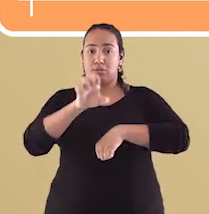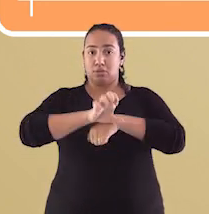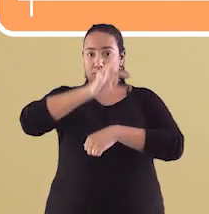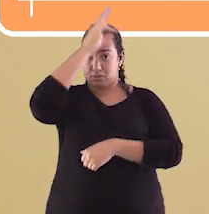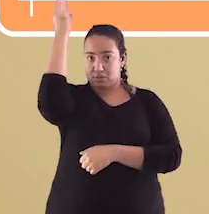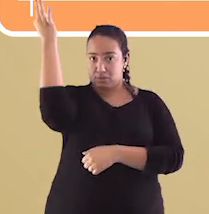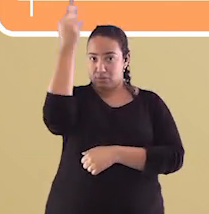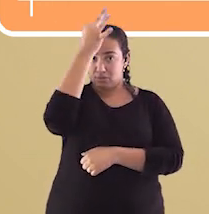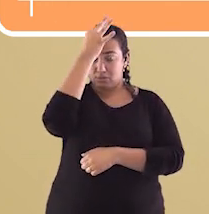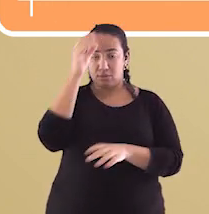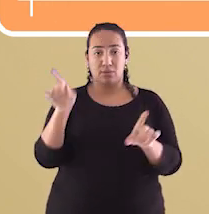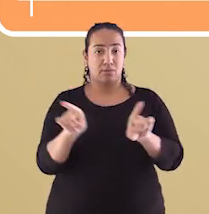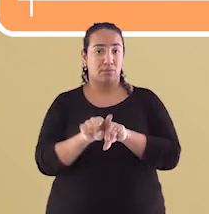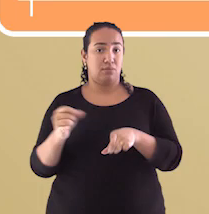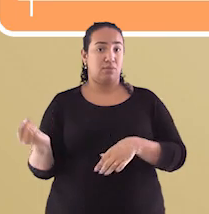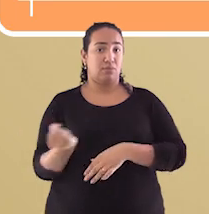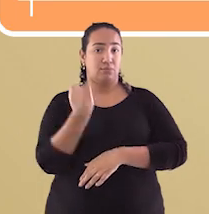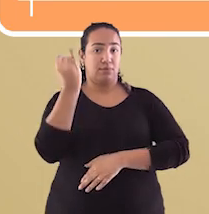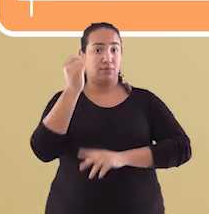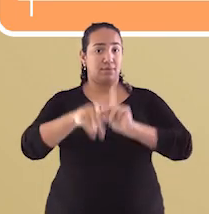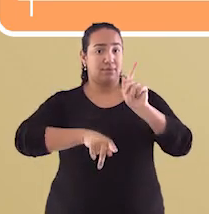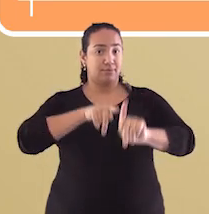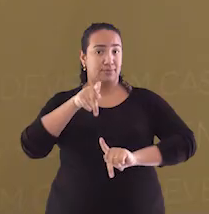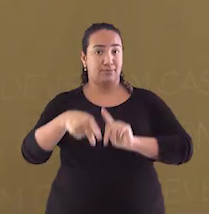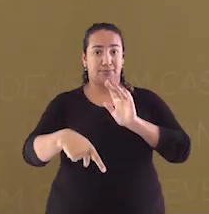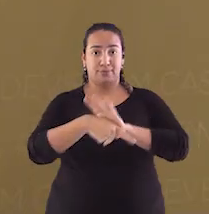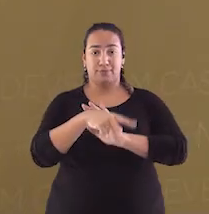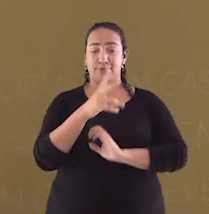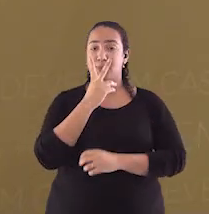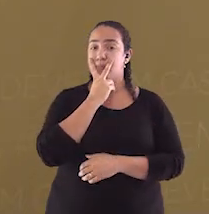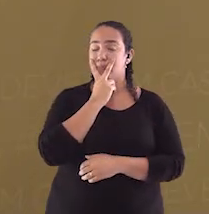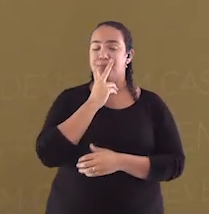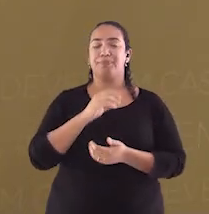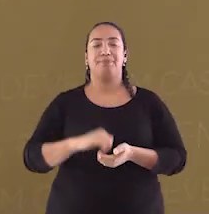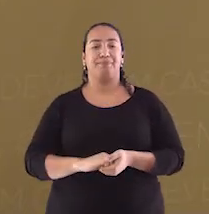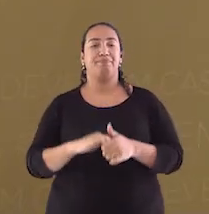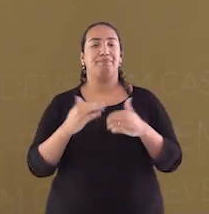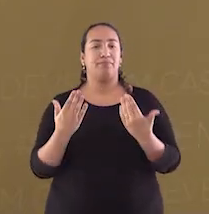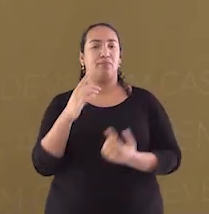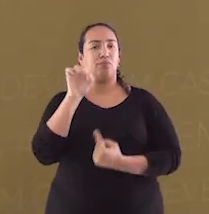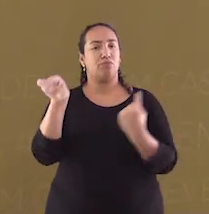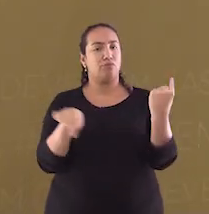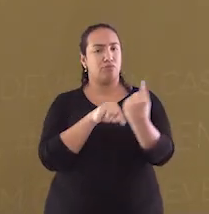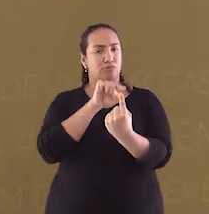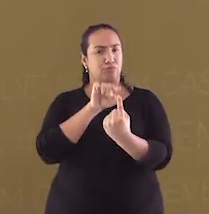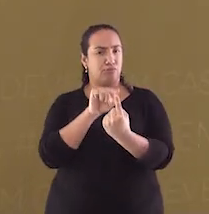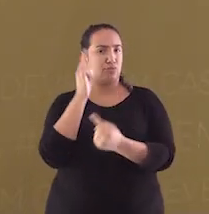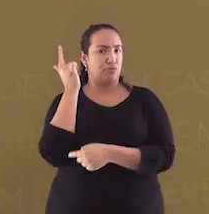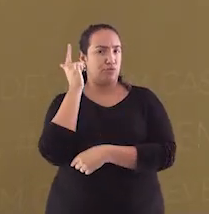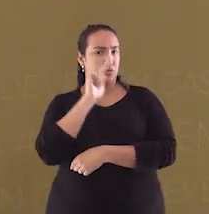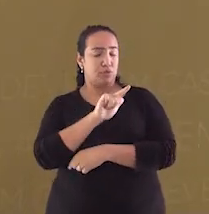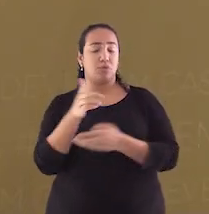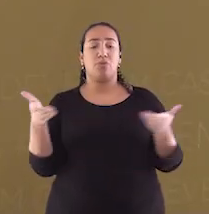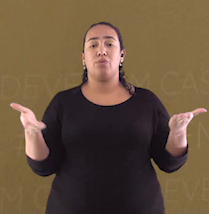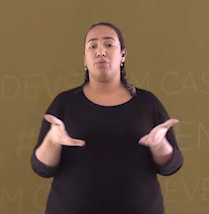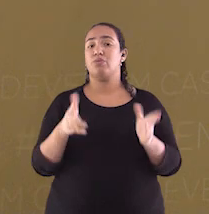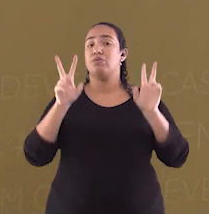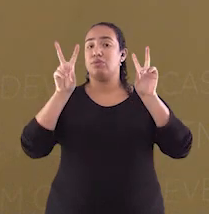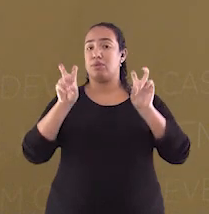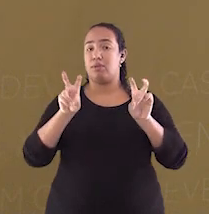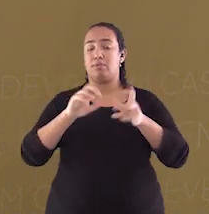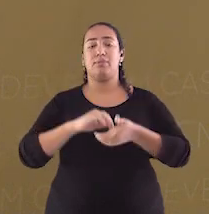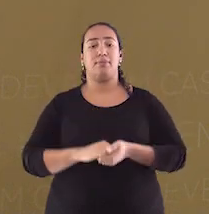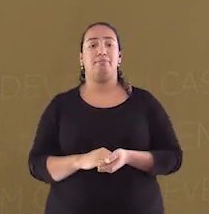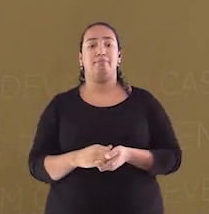sua importância para o povo capixaba. Para cumprir esse objetivo, vamos falar sobre a